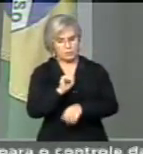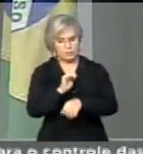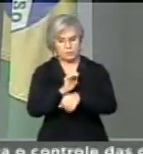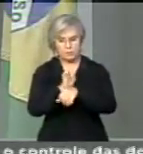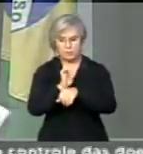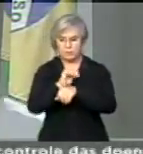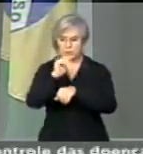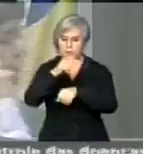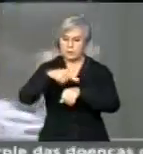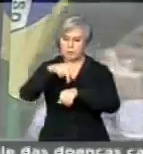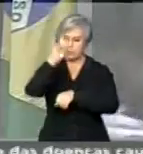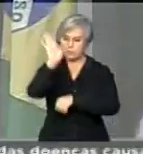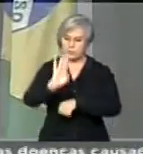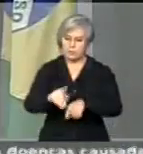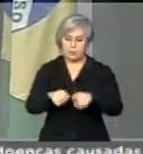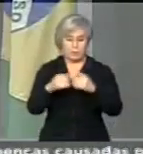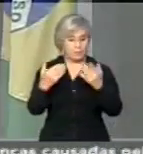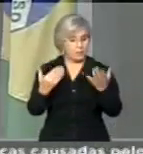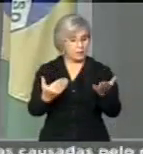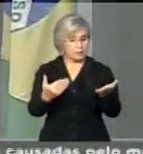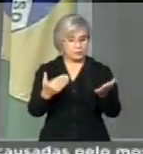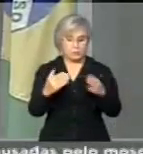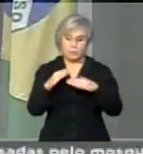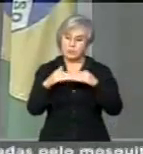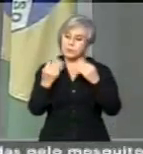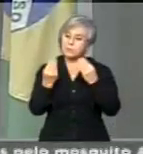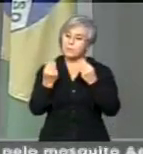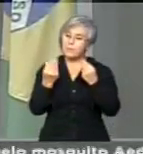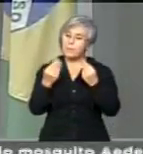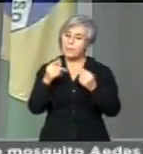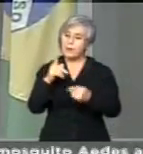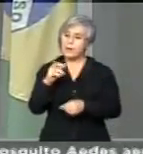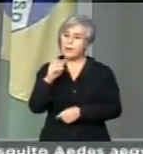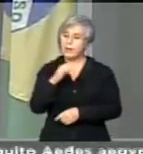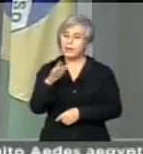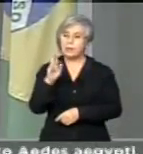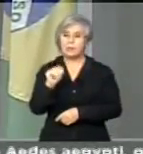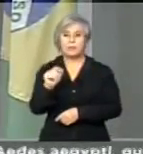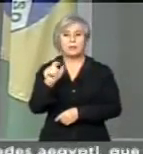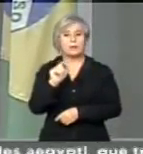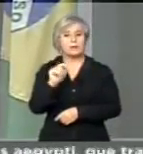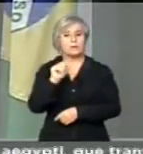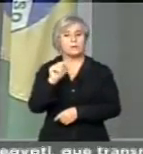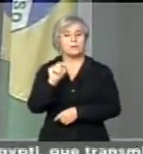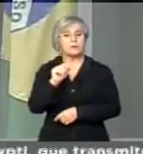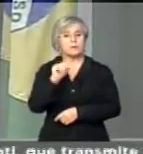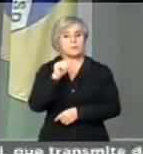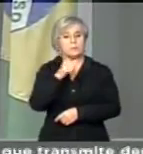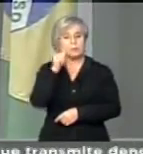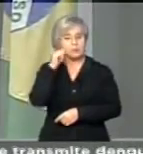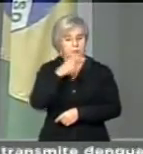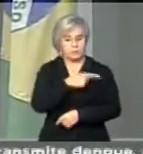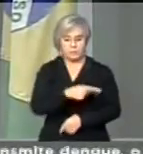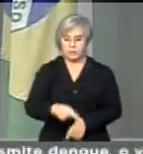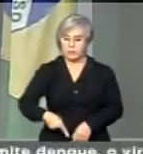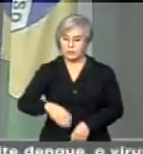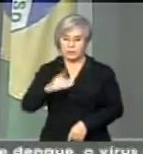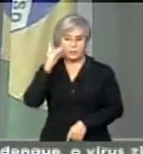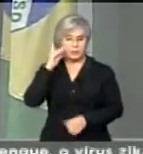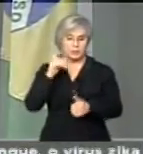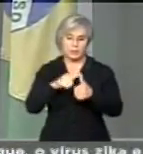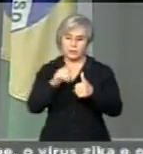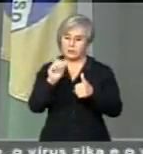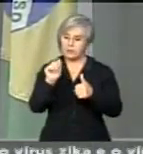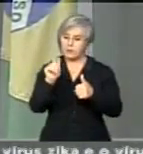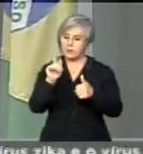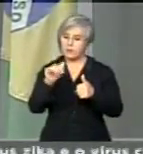brasileiro, mas essa matéria-prima não há, por uma razão muito simples. A presidente Dilma não tem agenda,